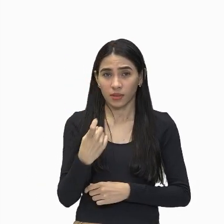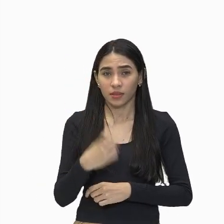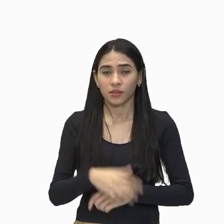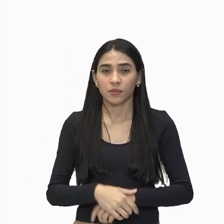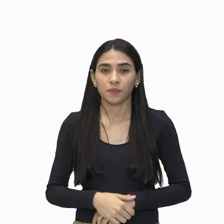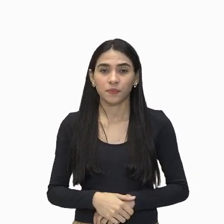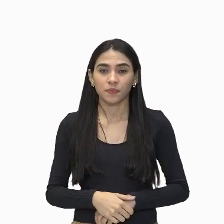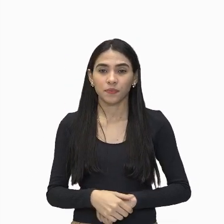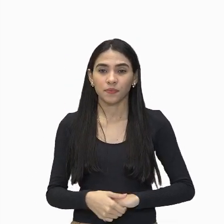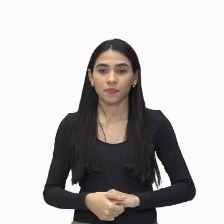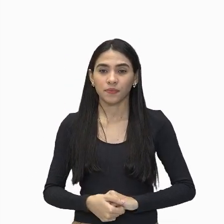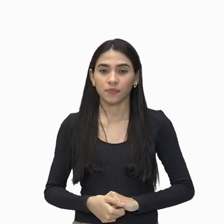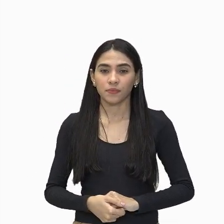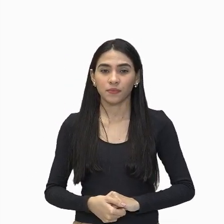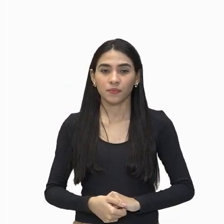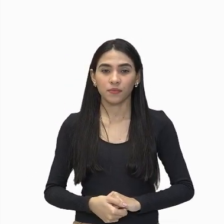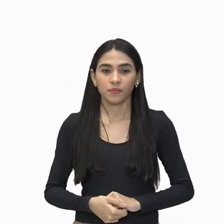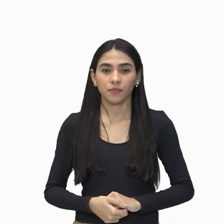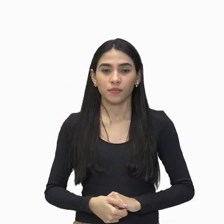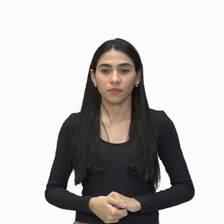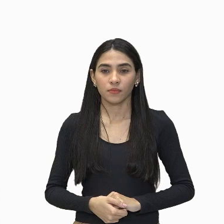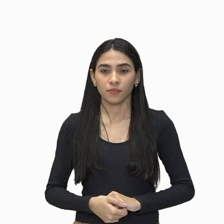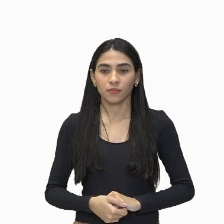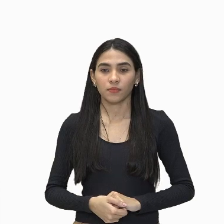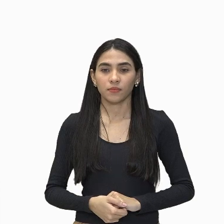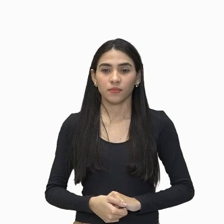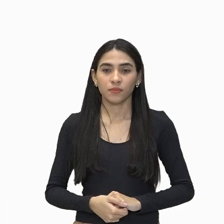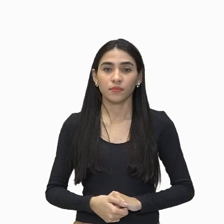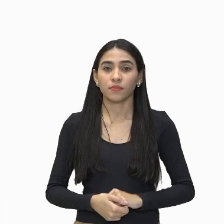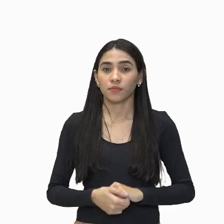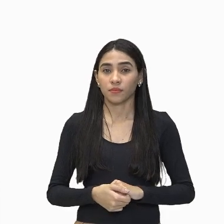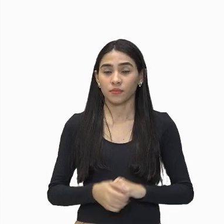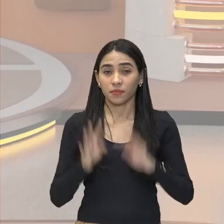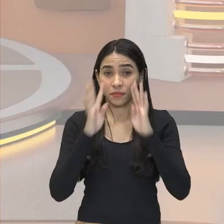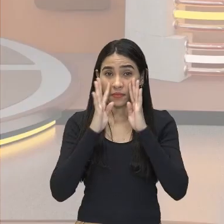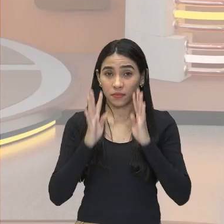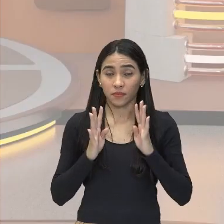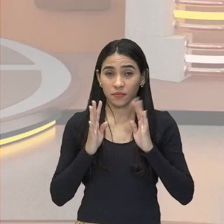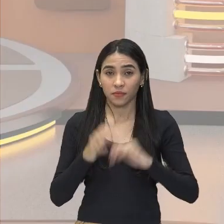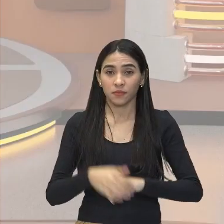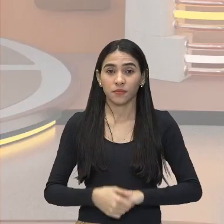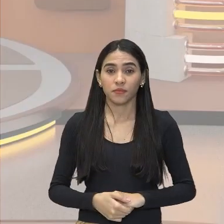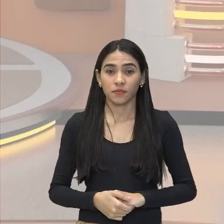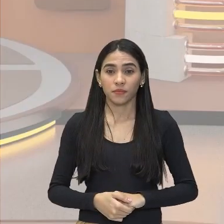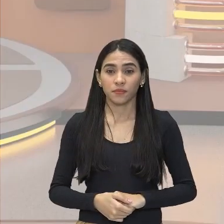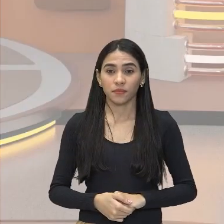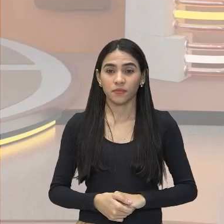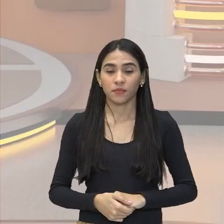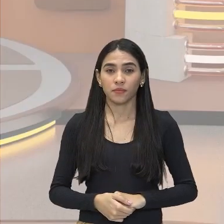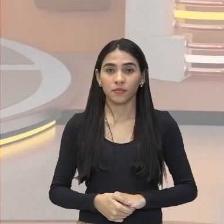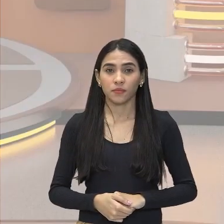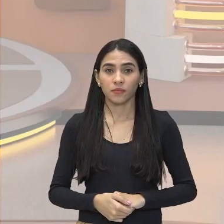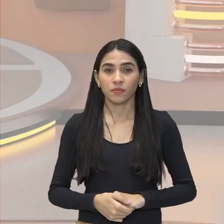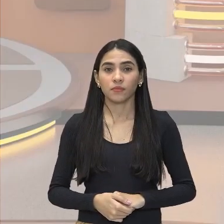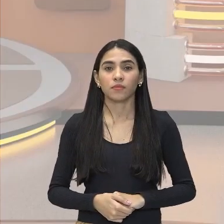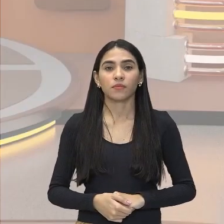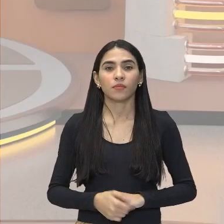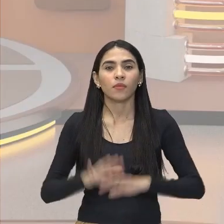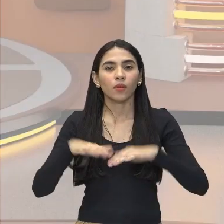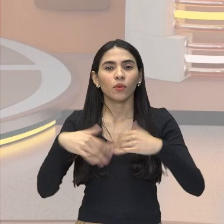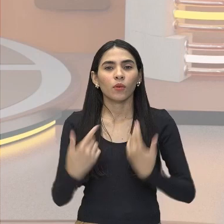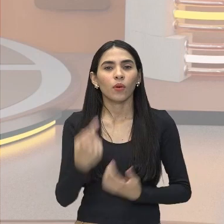né? Volta para mim aqui rapidinho, olhem para mim aqui rapidinho. Gente, qual é a